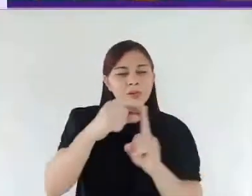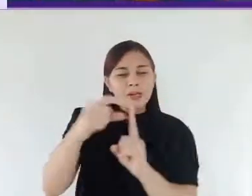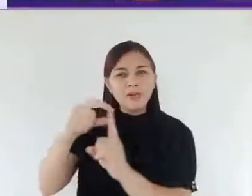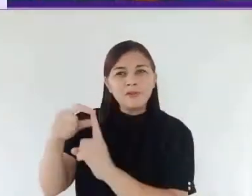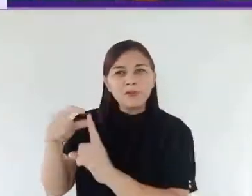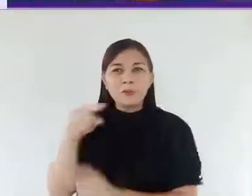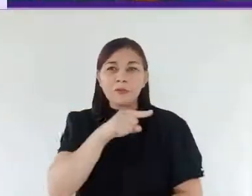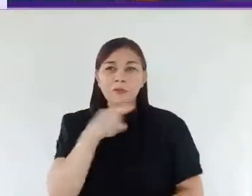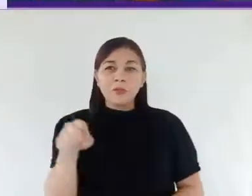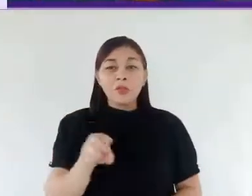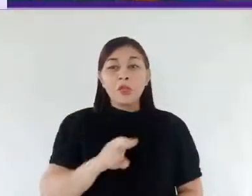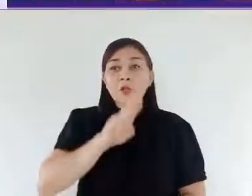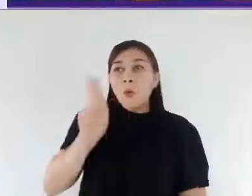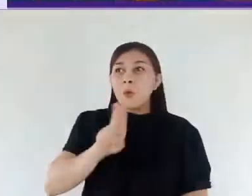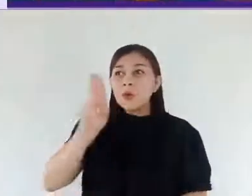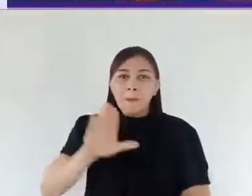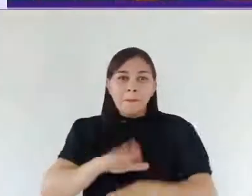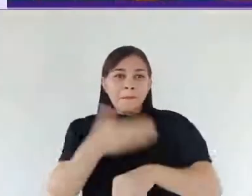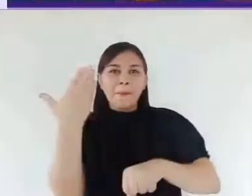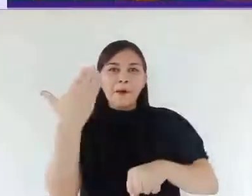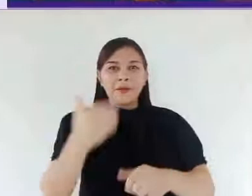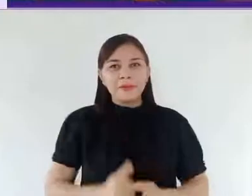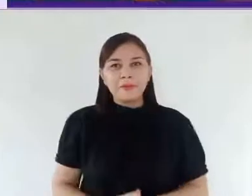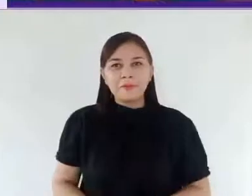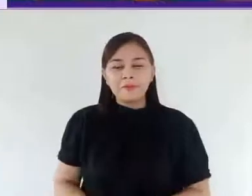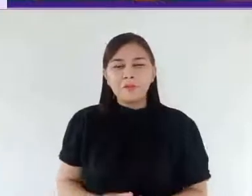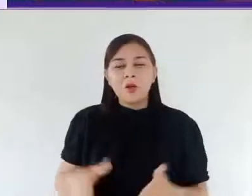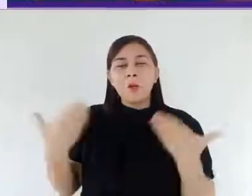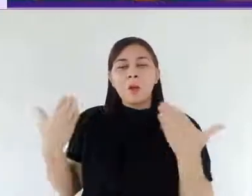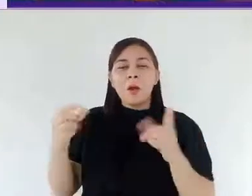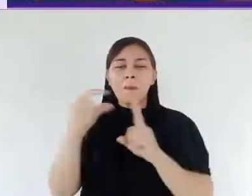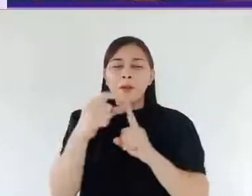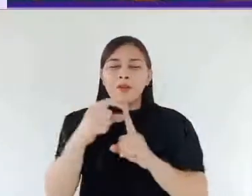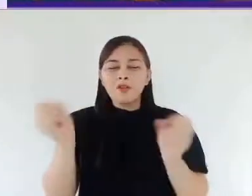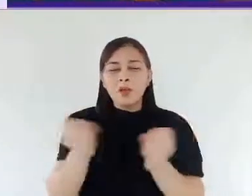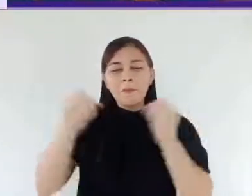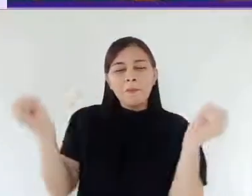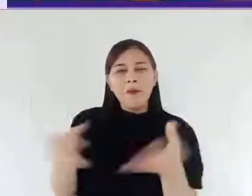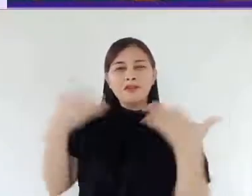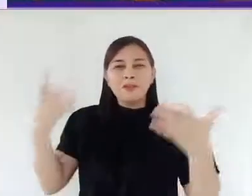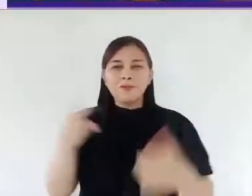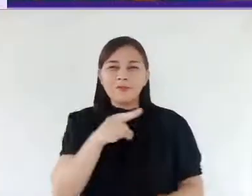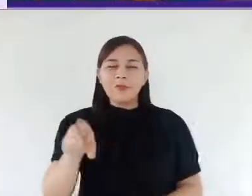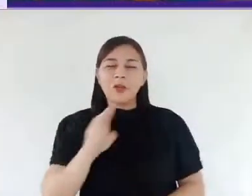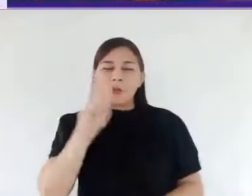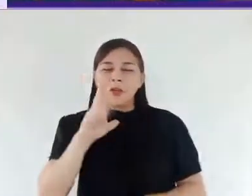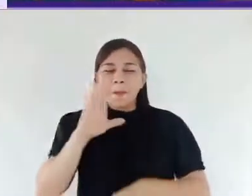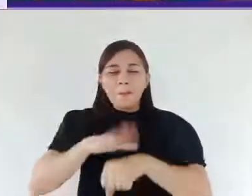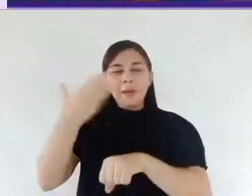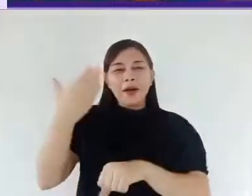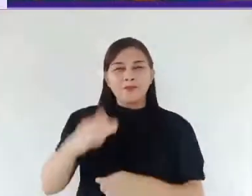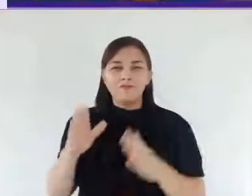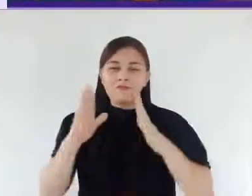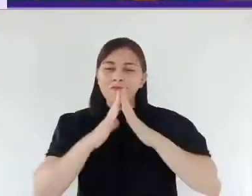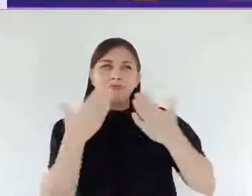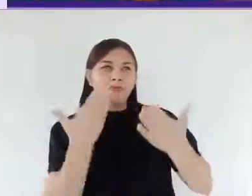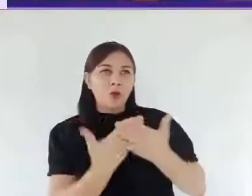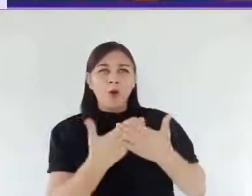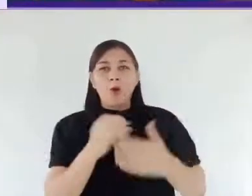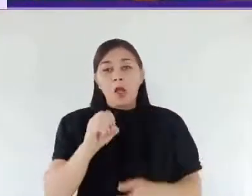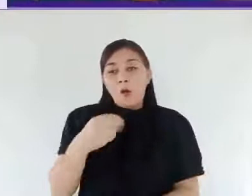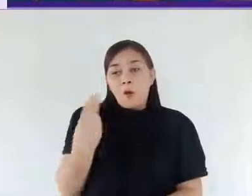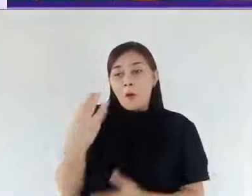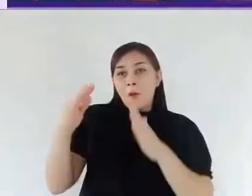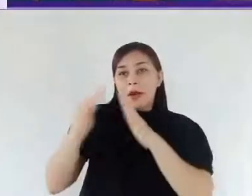você mais usa? Qual é a palavrinha mágica que você mais usa, tanto na escola quanto